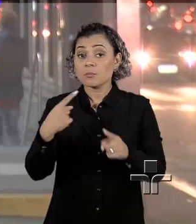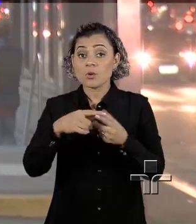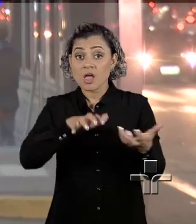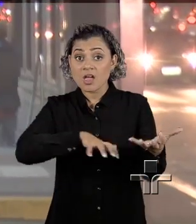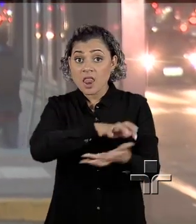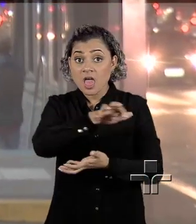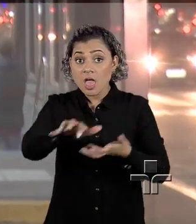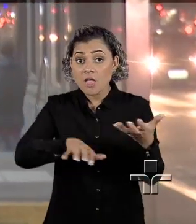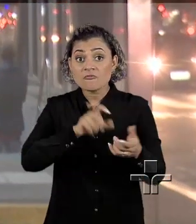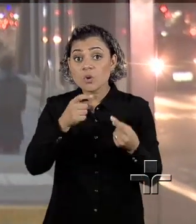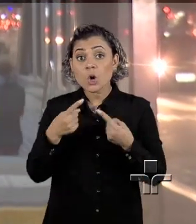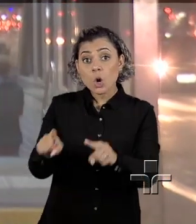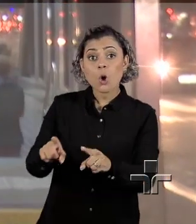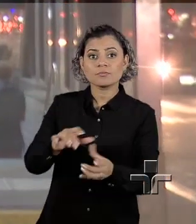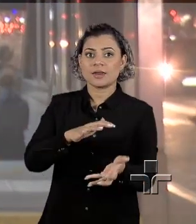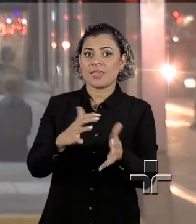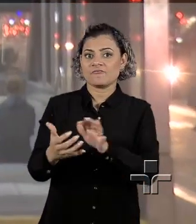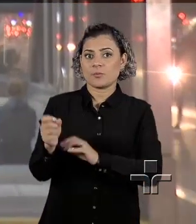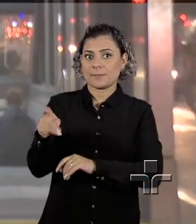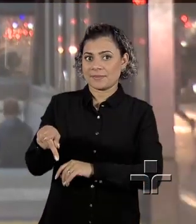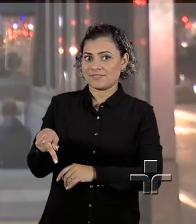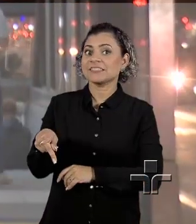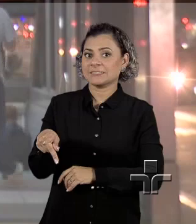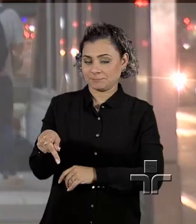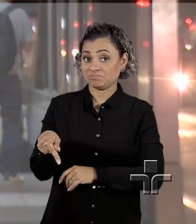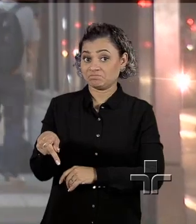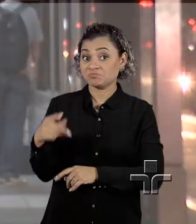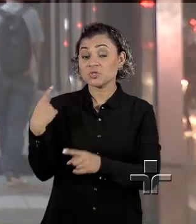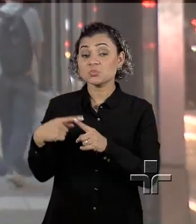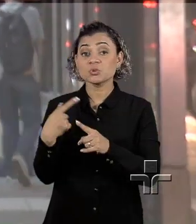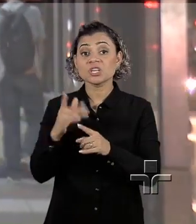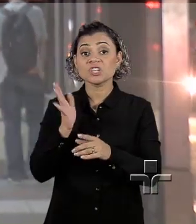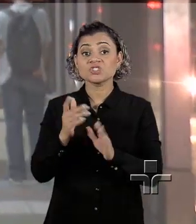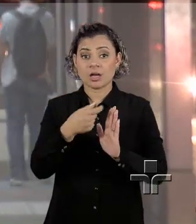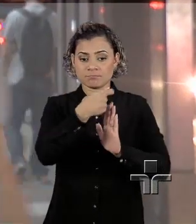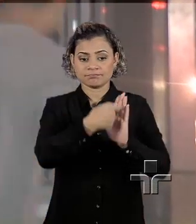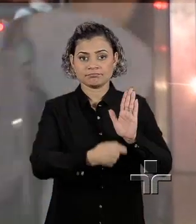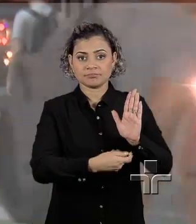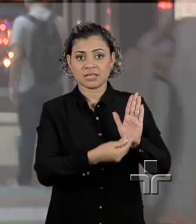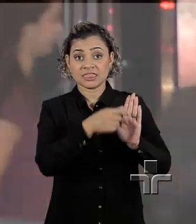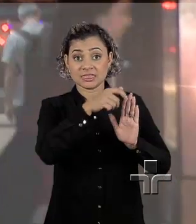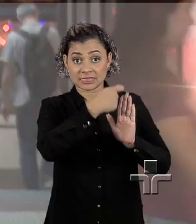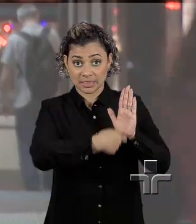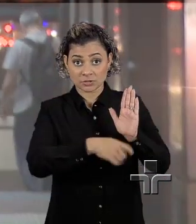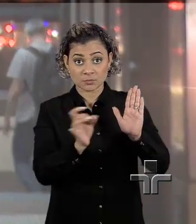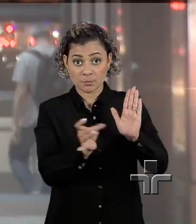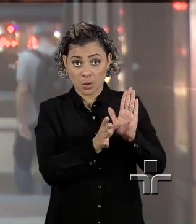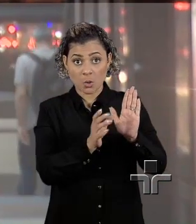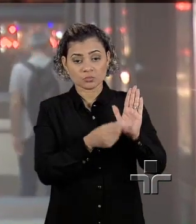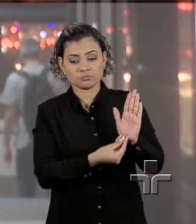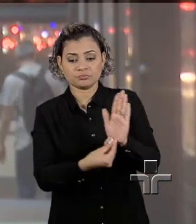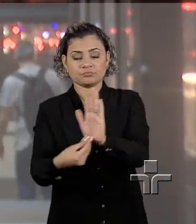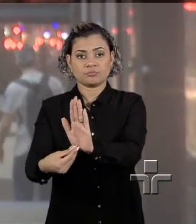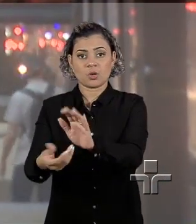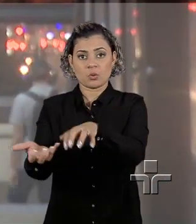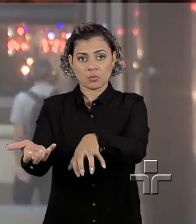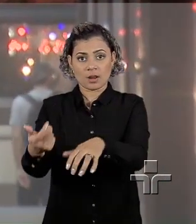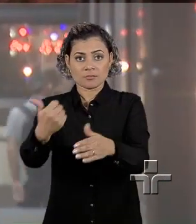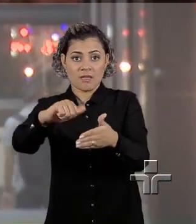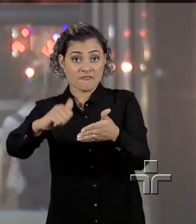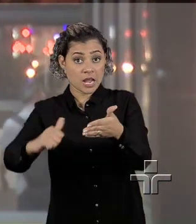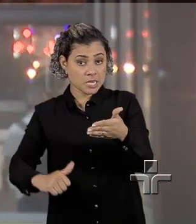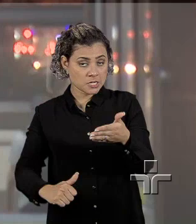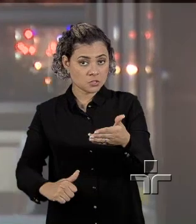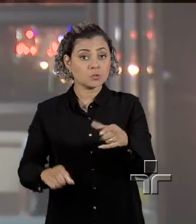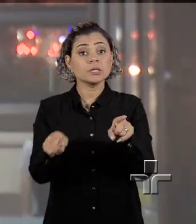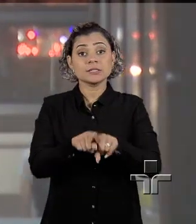então, é contra a reforma da Previdência, que foi encaminhada pelo governo para o Congresso, está sendo analisada, e